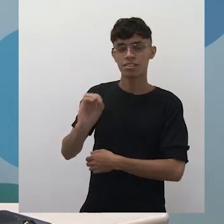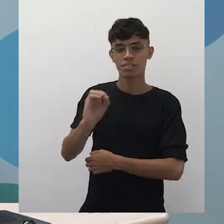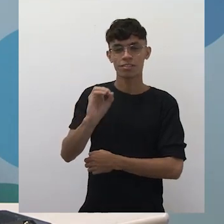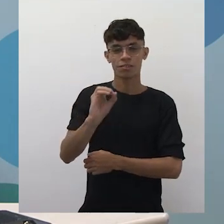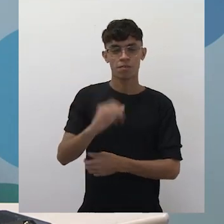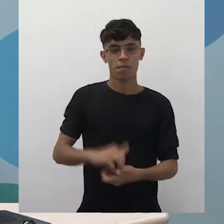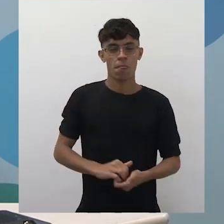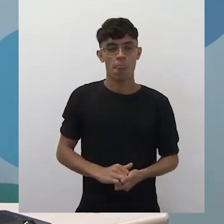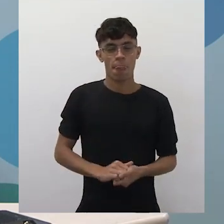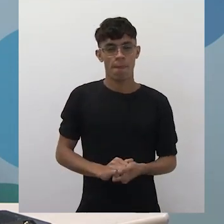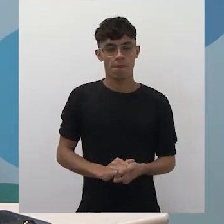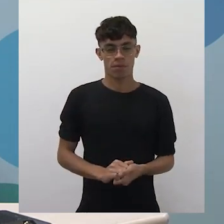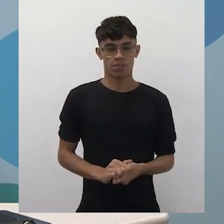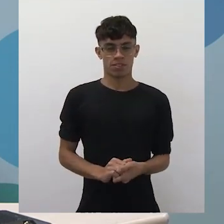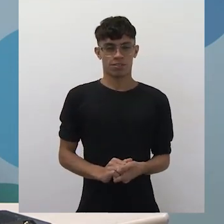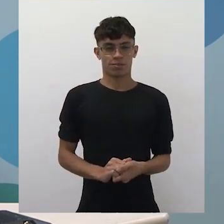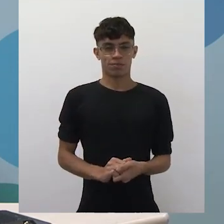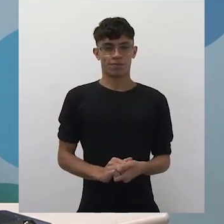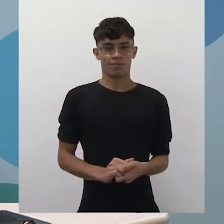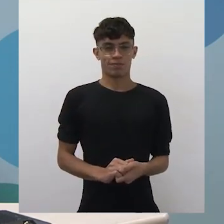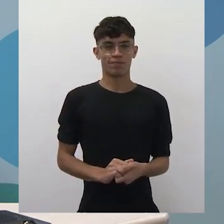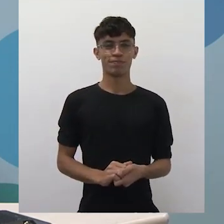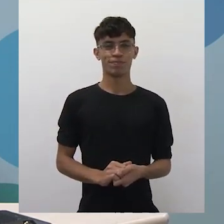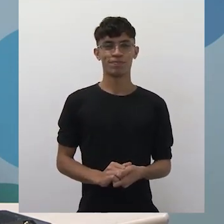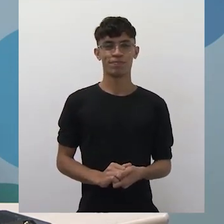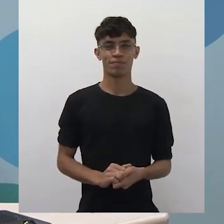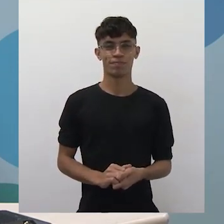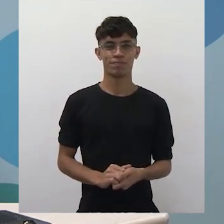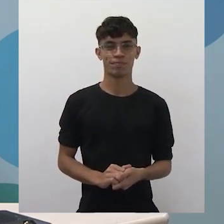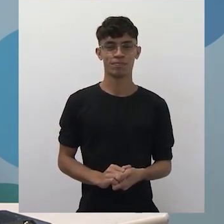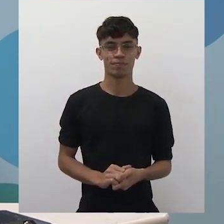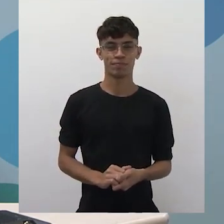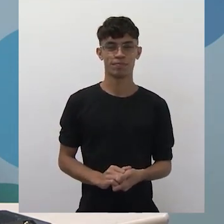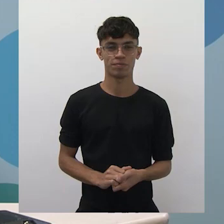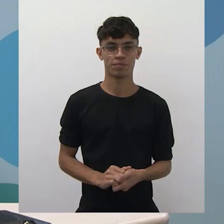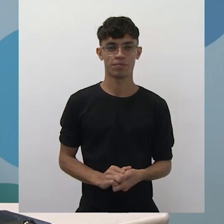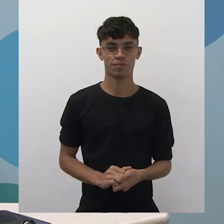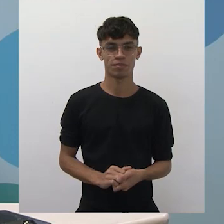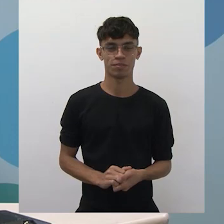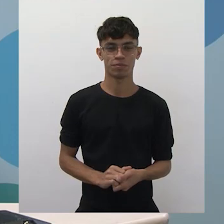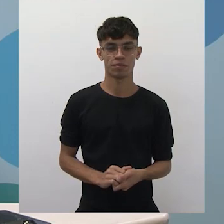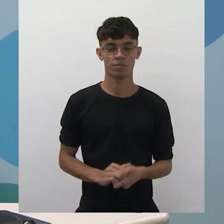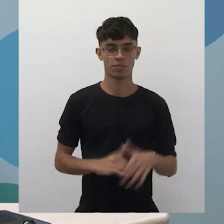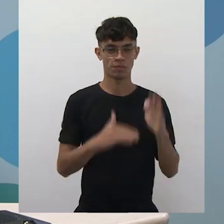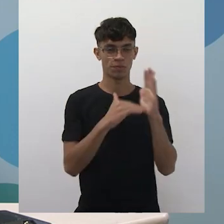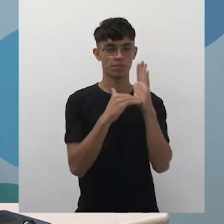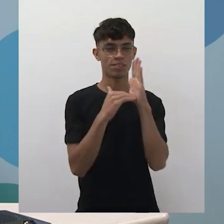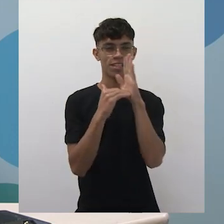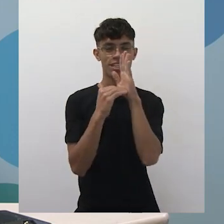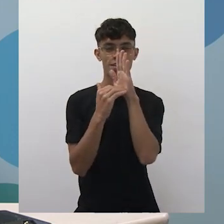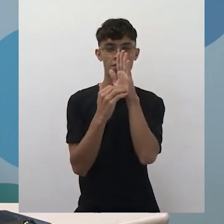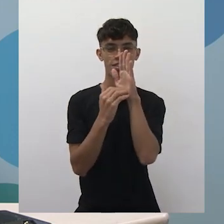fechamento dessa nossa parte que nós estamos destacando na ATPC. Vamos ao trecho do vídeo, última parte.